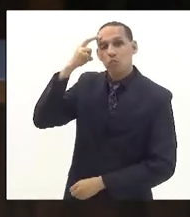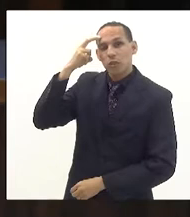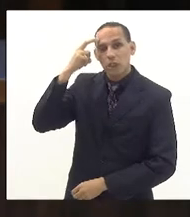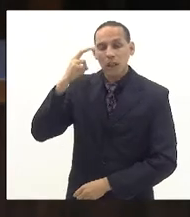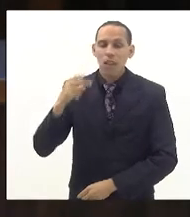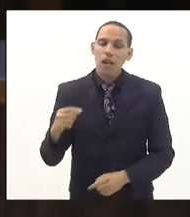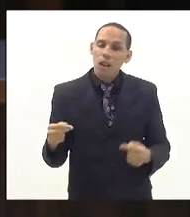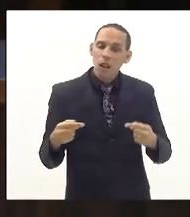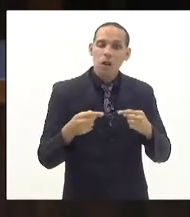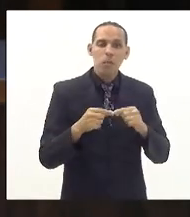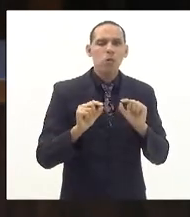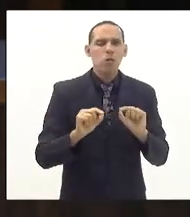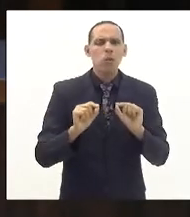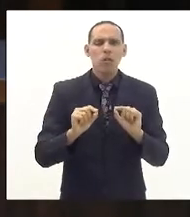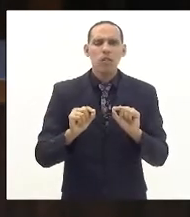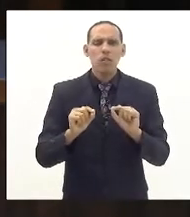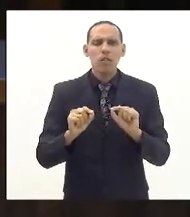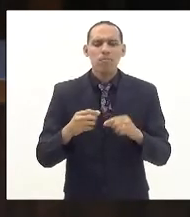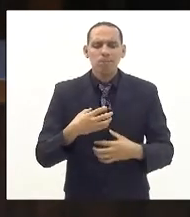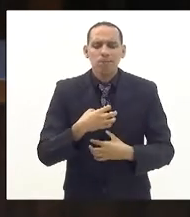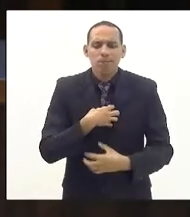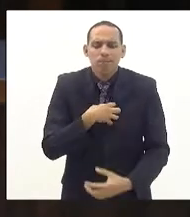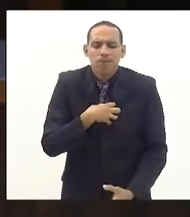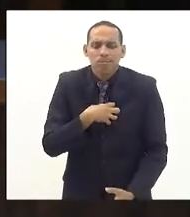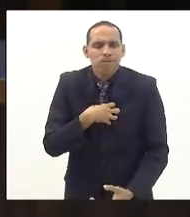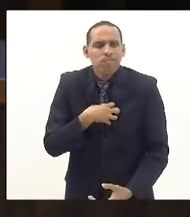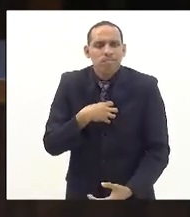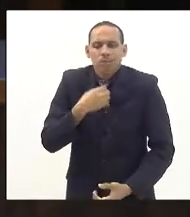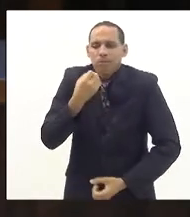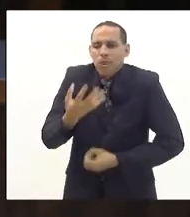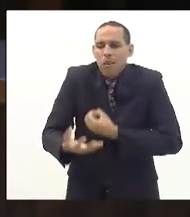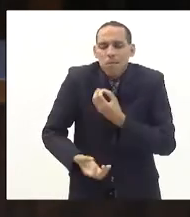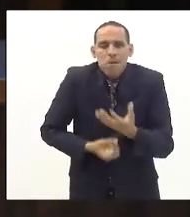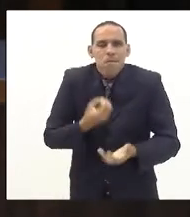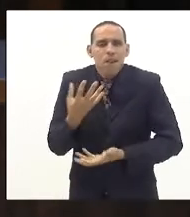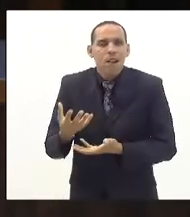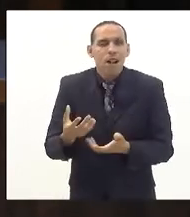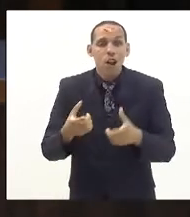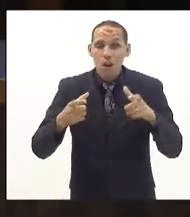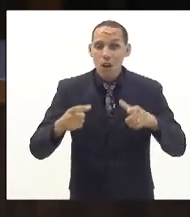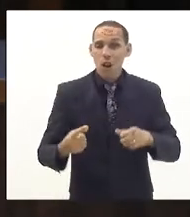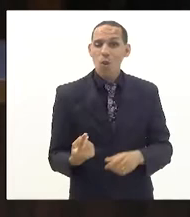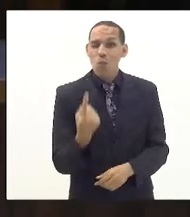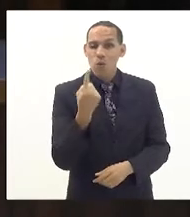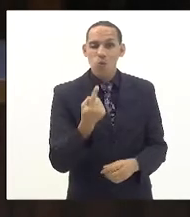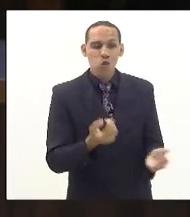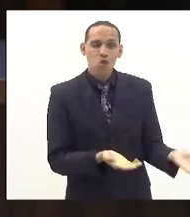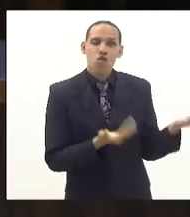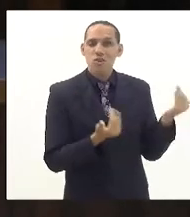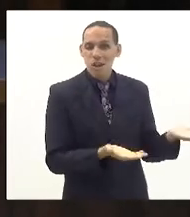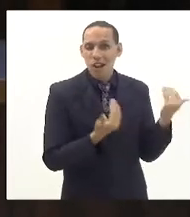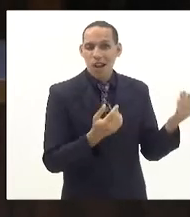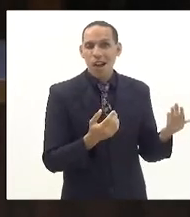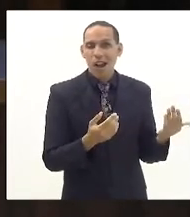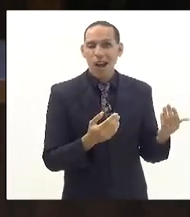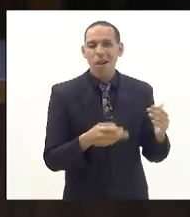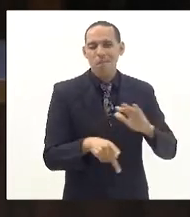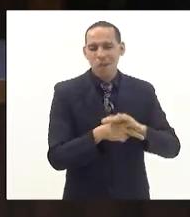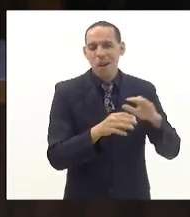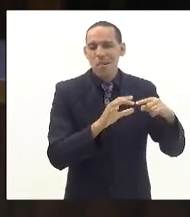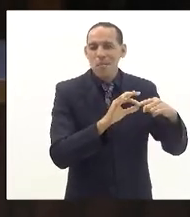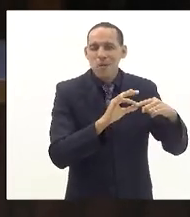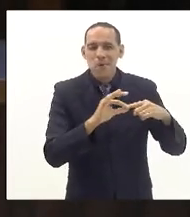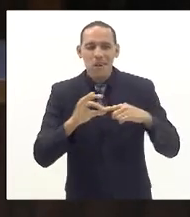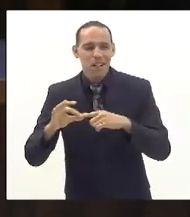quero falar de toda uma forma de expressão, e muitas vezes nela o único lugar em que os jovens de nossas periferias,